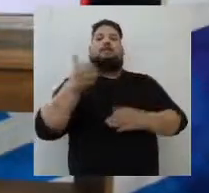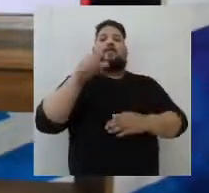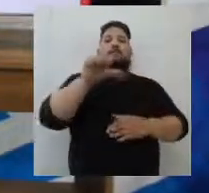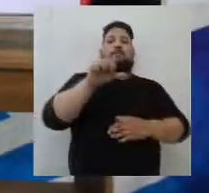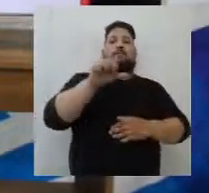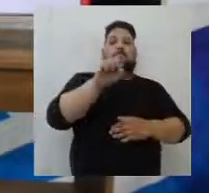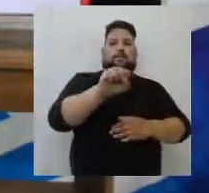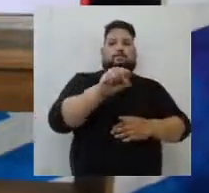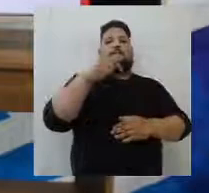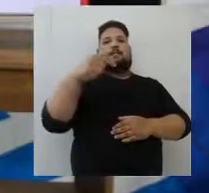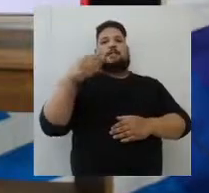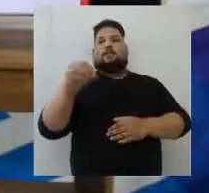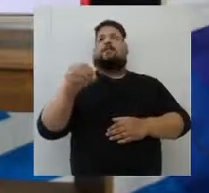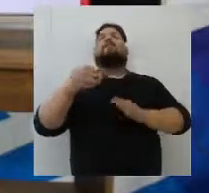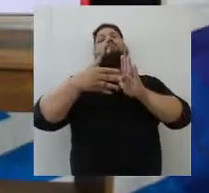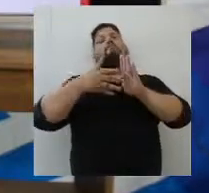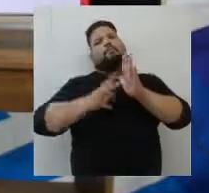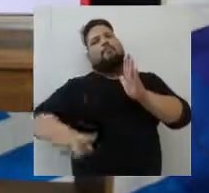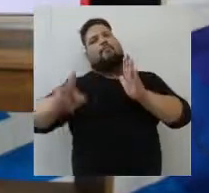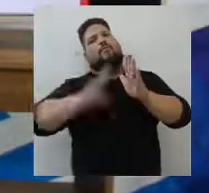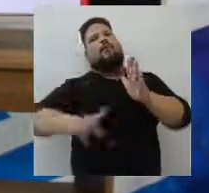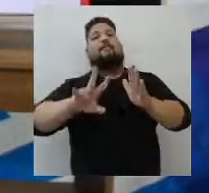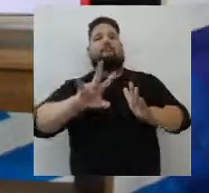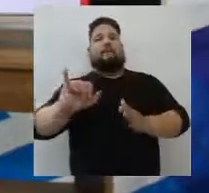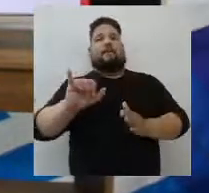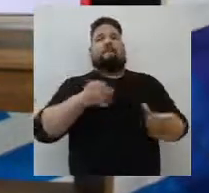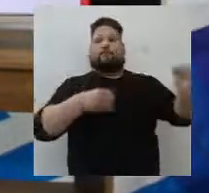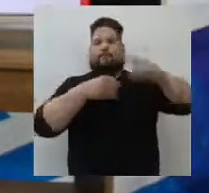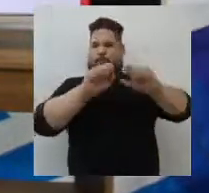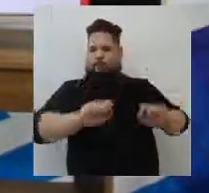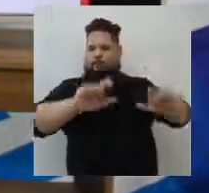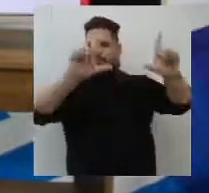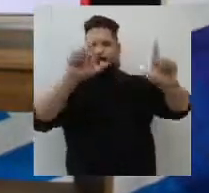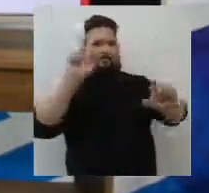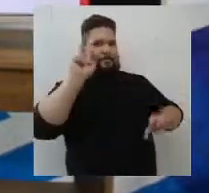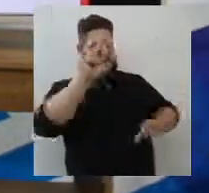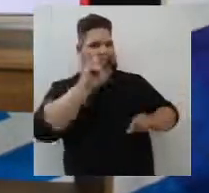e vai continuar além. Volta para o slide.